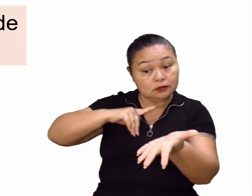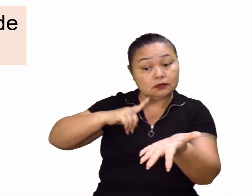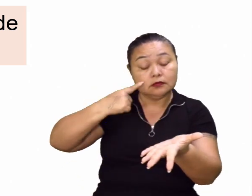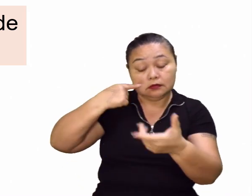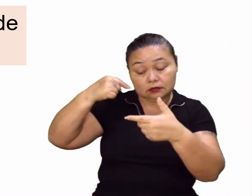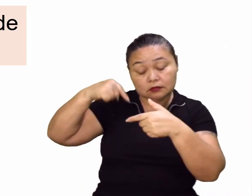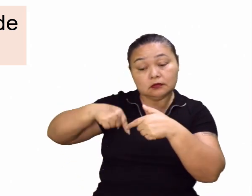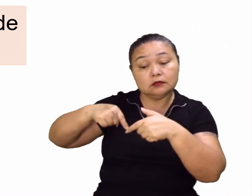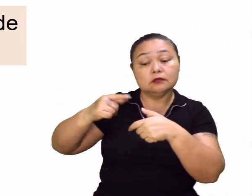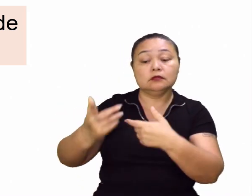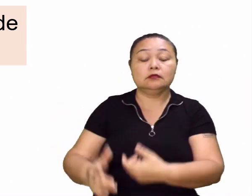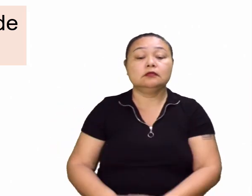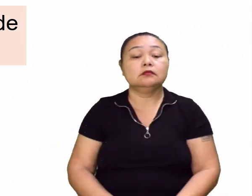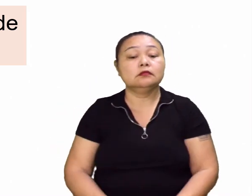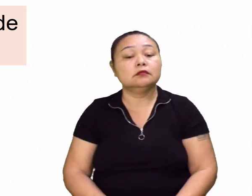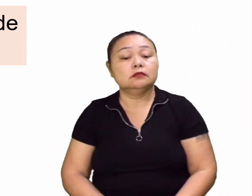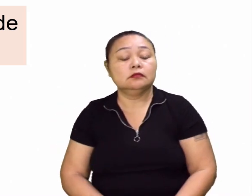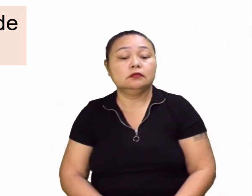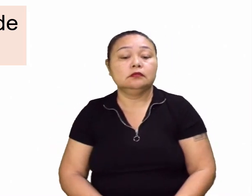É.